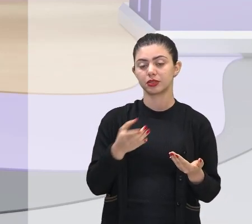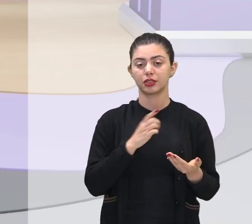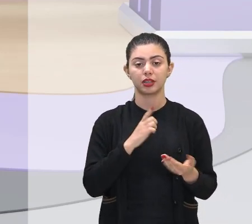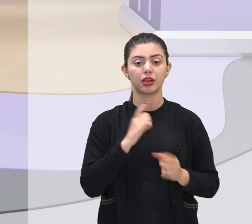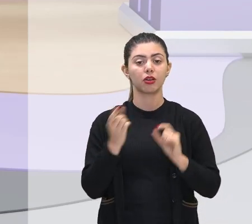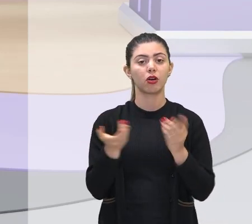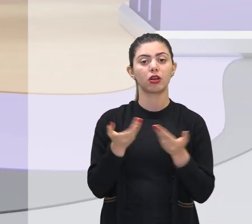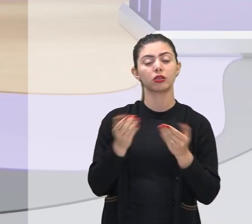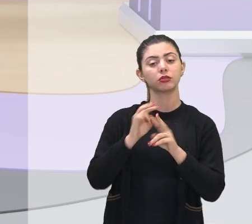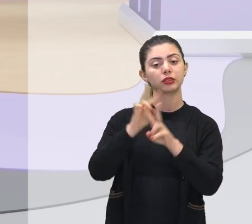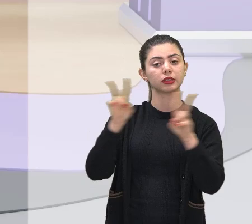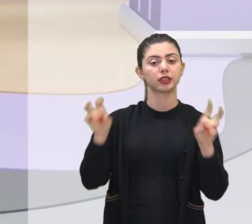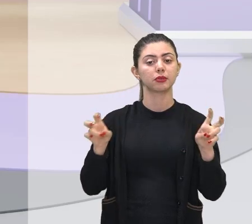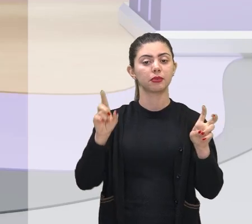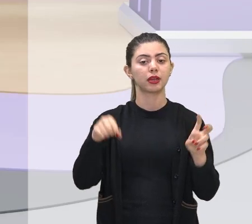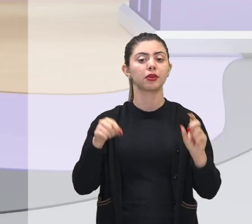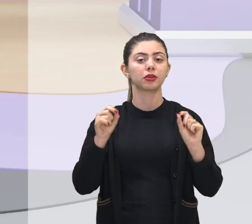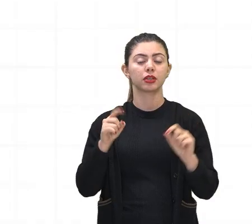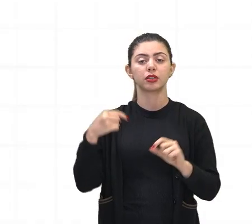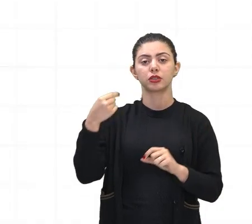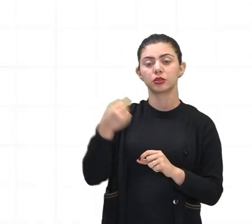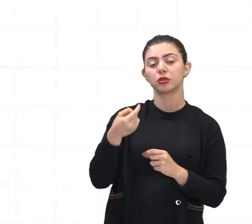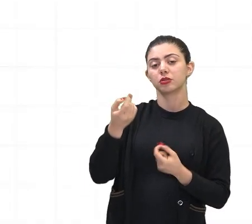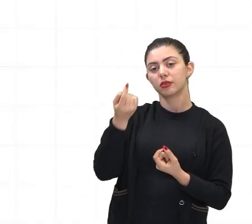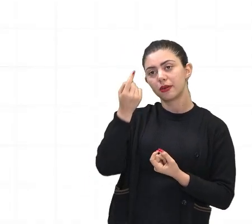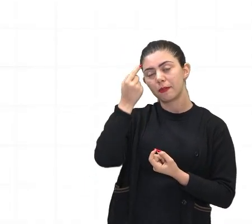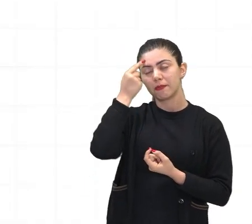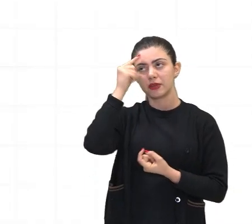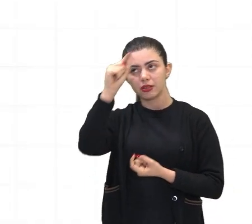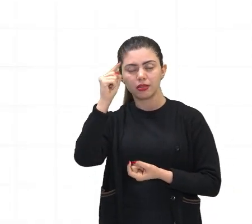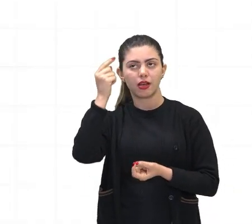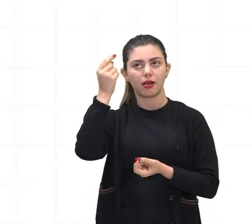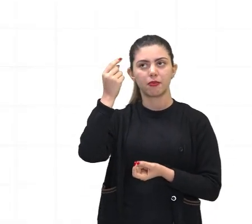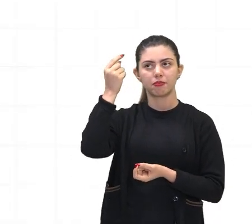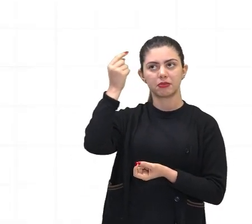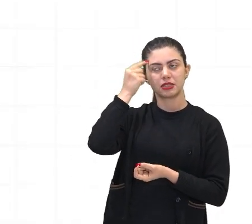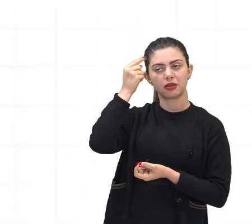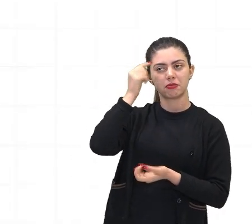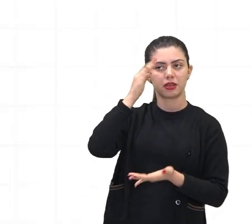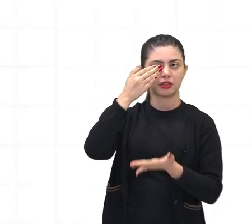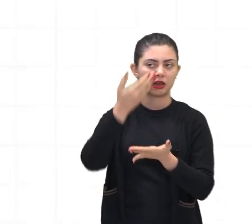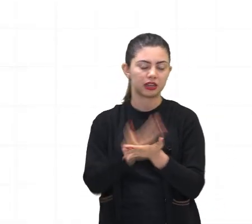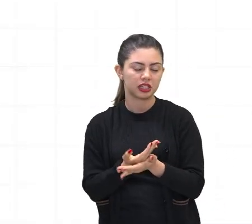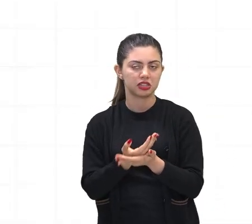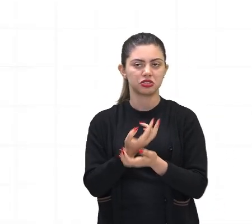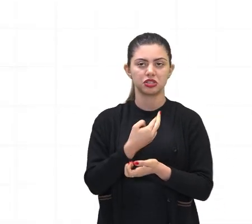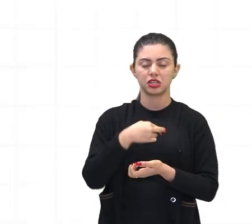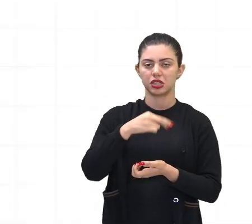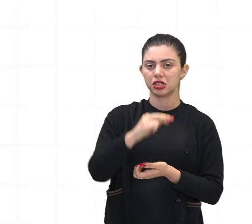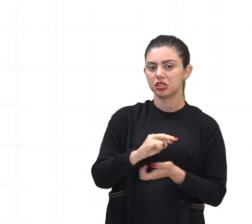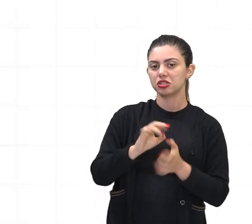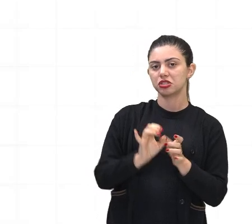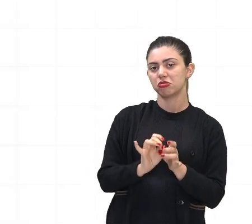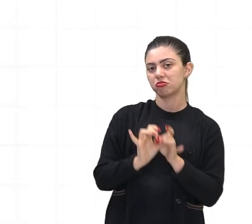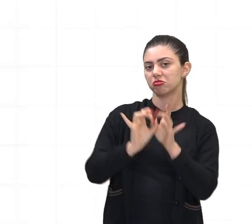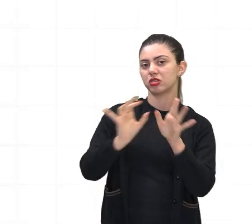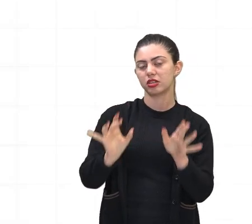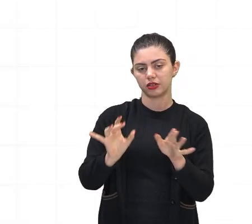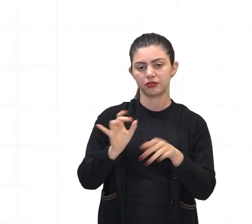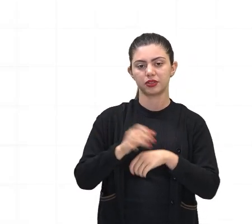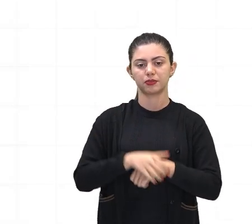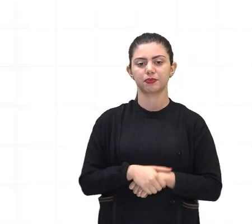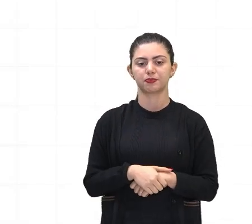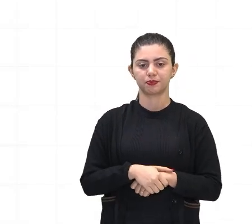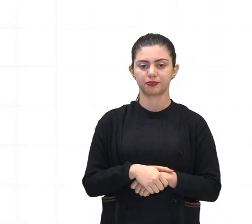tema sobre a liberdade de pensamento, de consciência, a liberdade de religião ou a liberdade